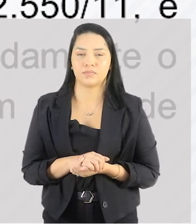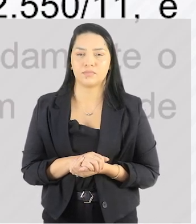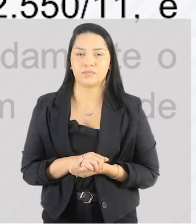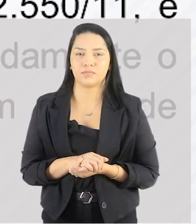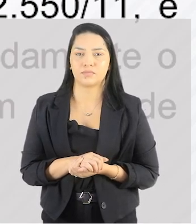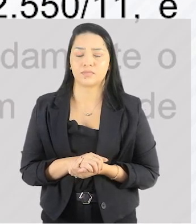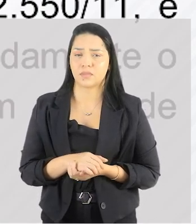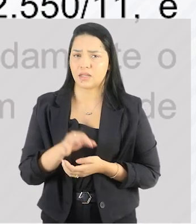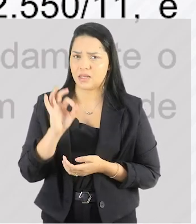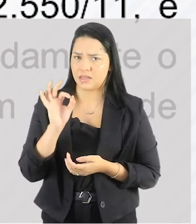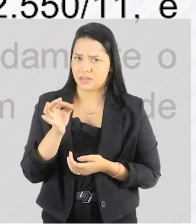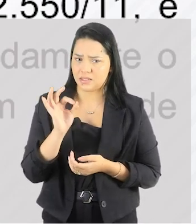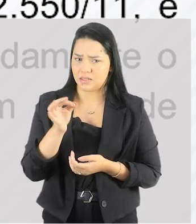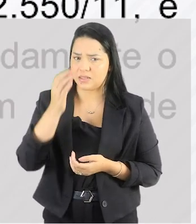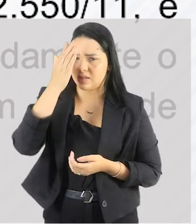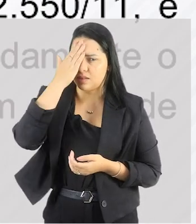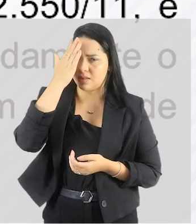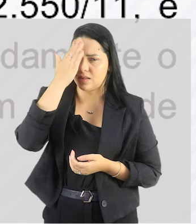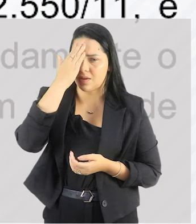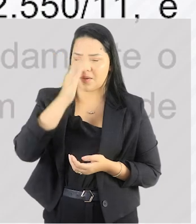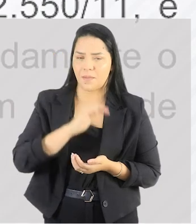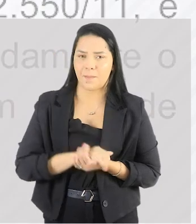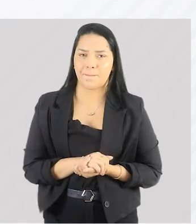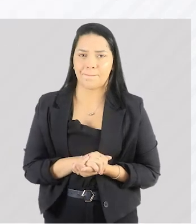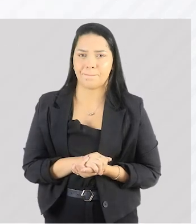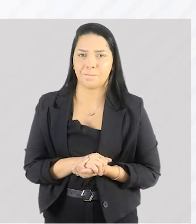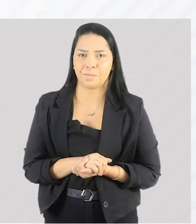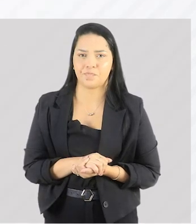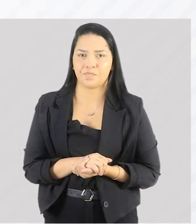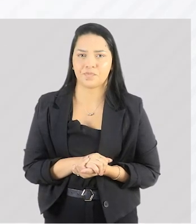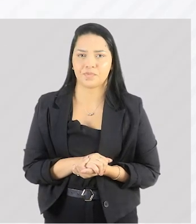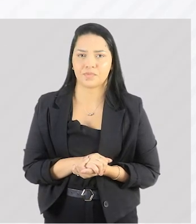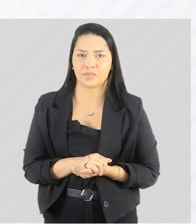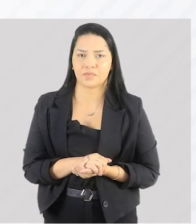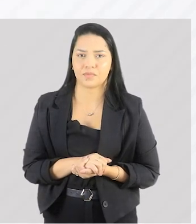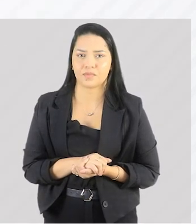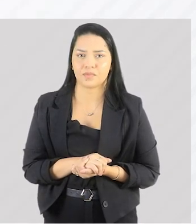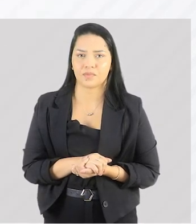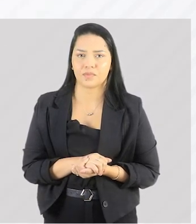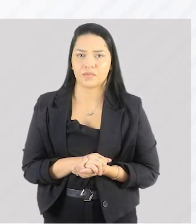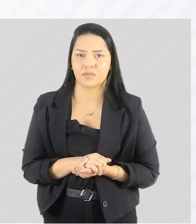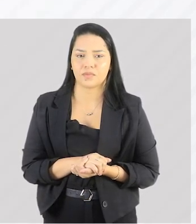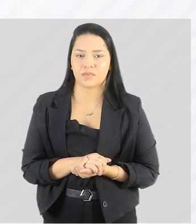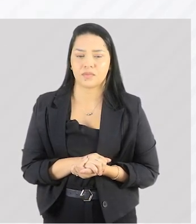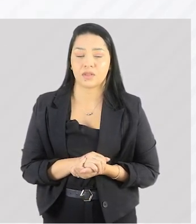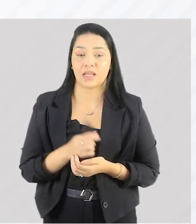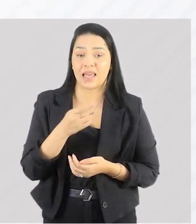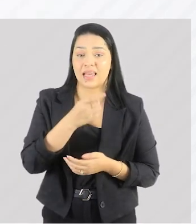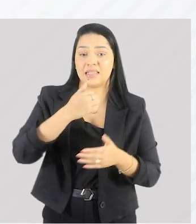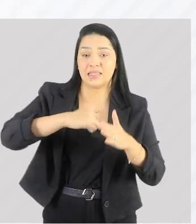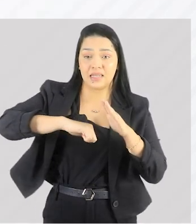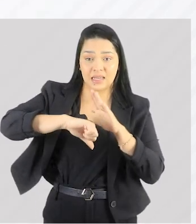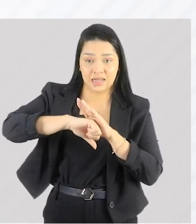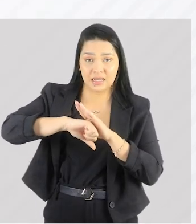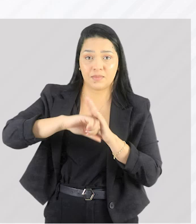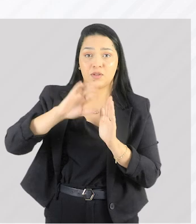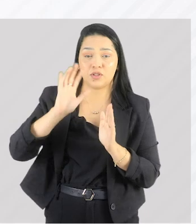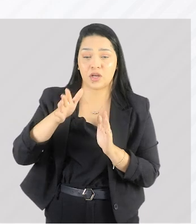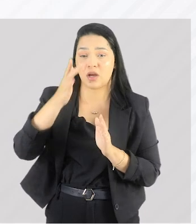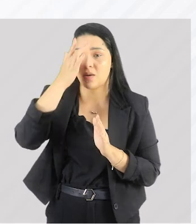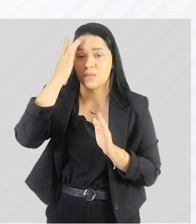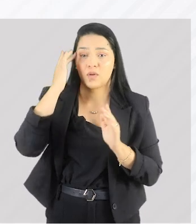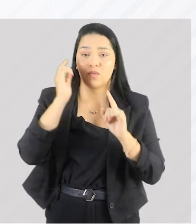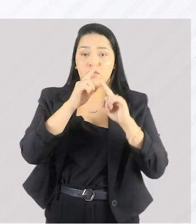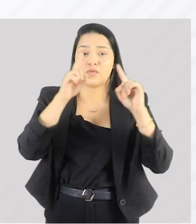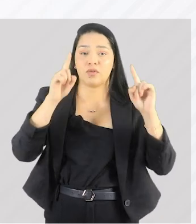anos. Beleza? Sigamos. Caso esse crime seja